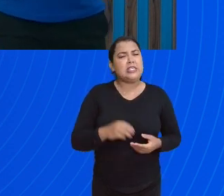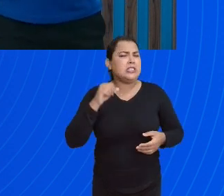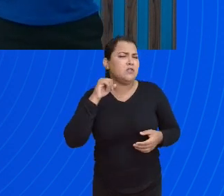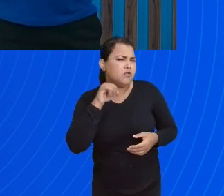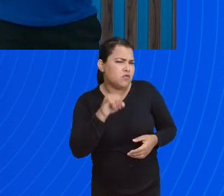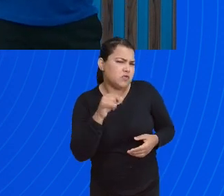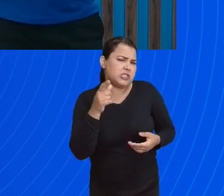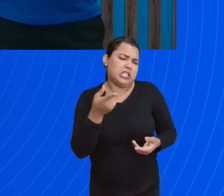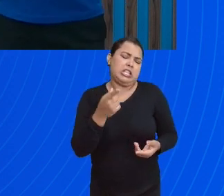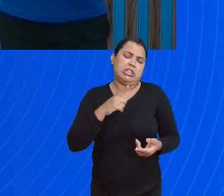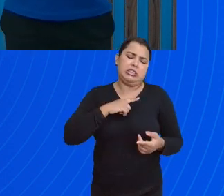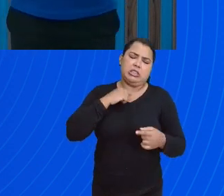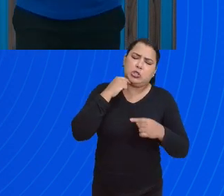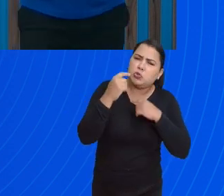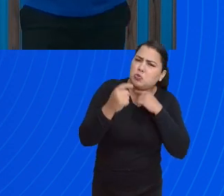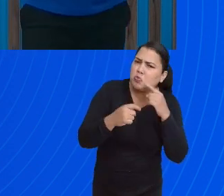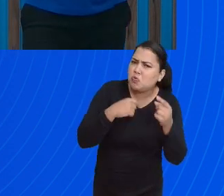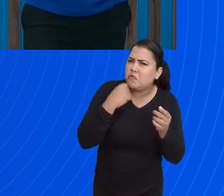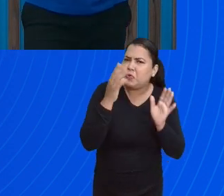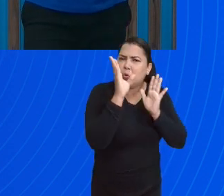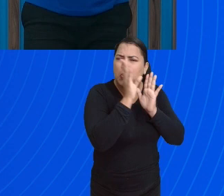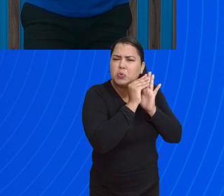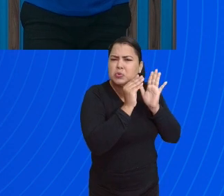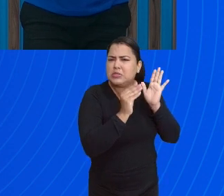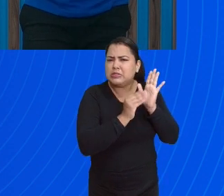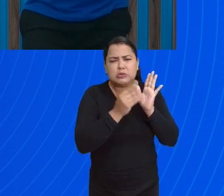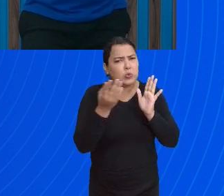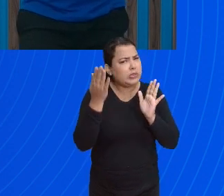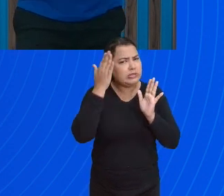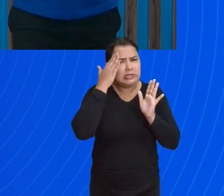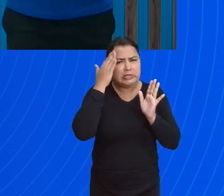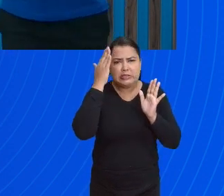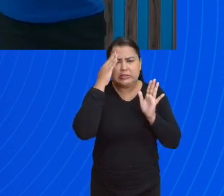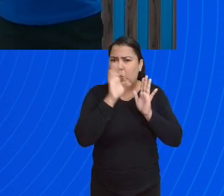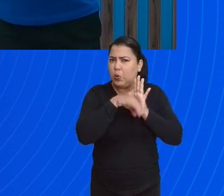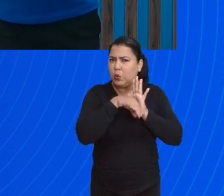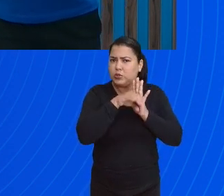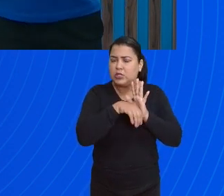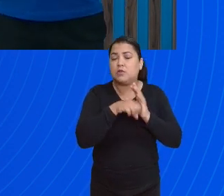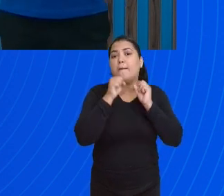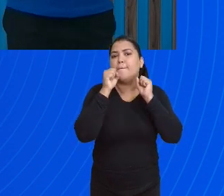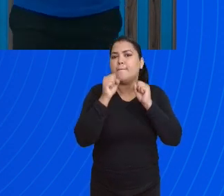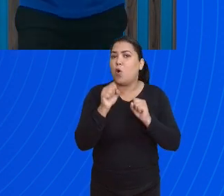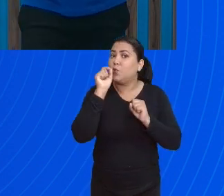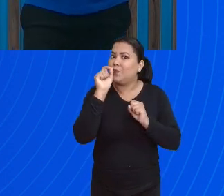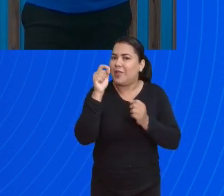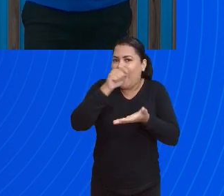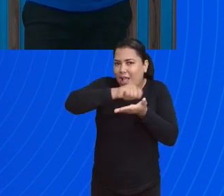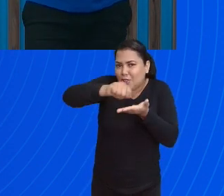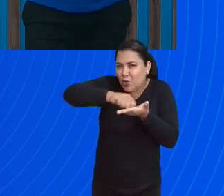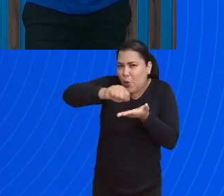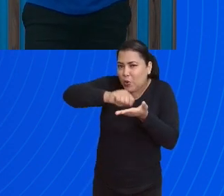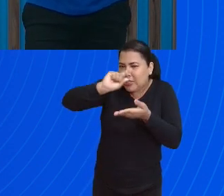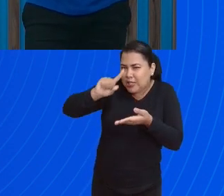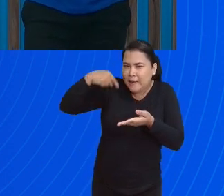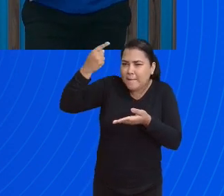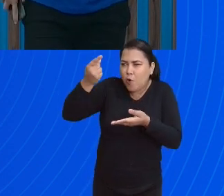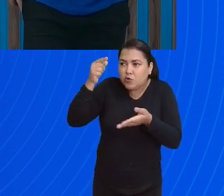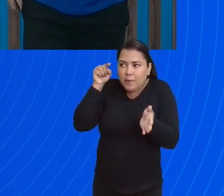em algum conceito, em alguma coisa, chega lá, anota e pergunta ao seu professor.